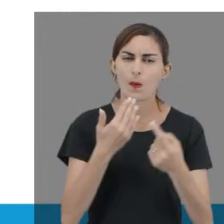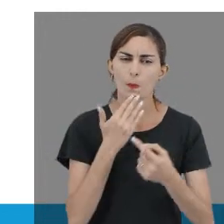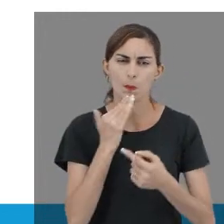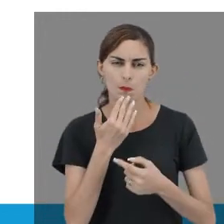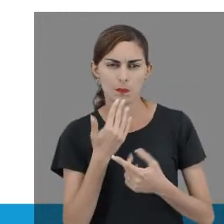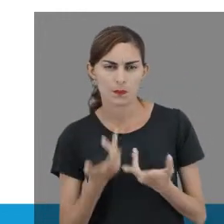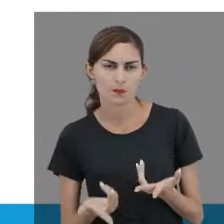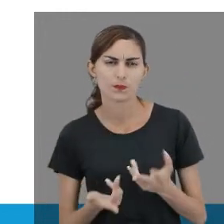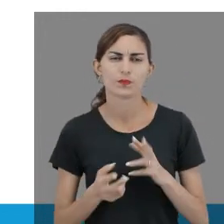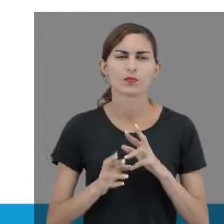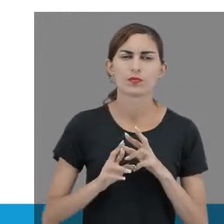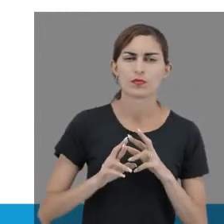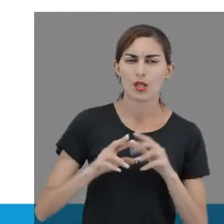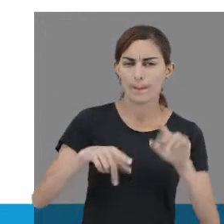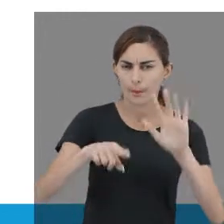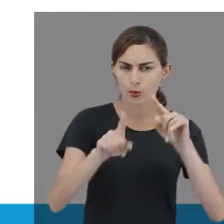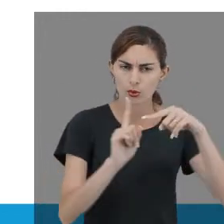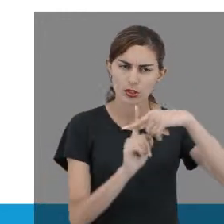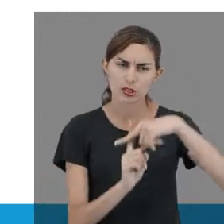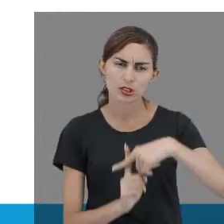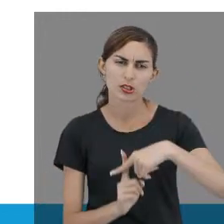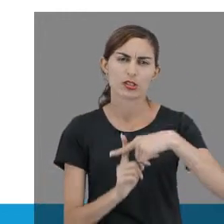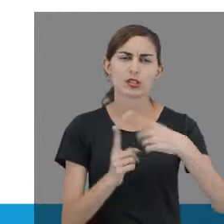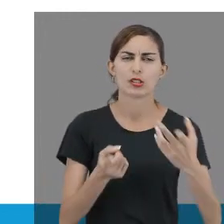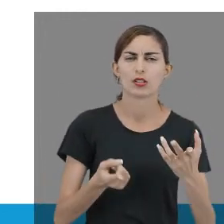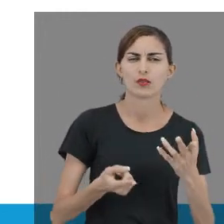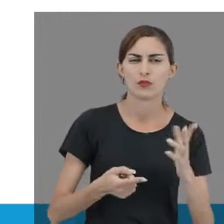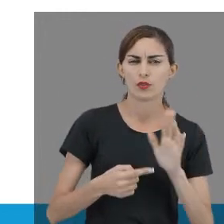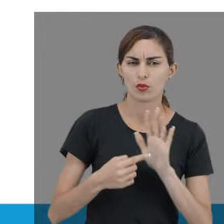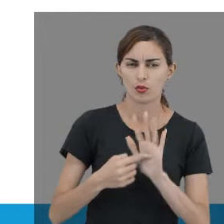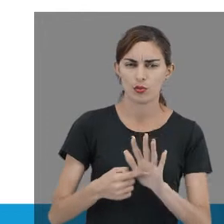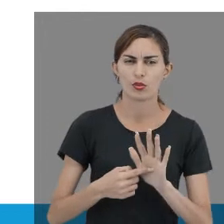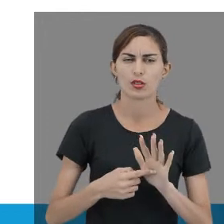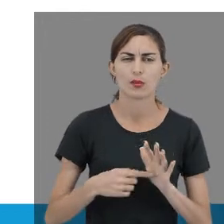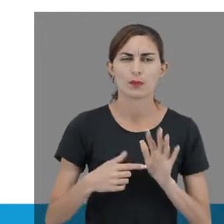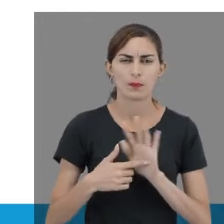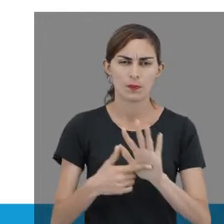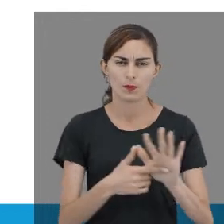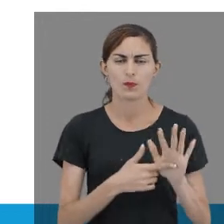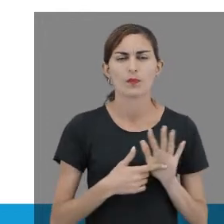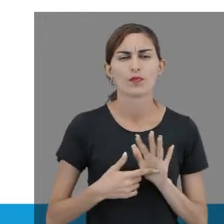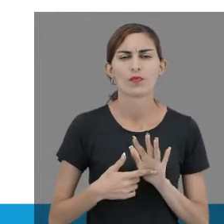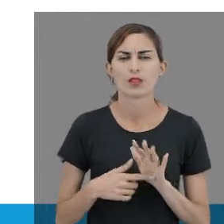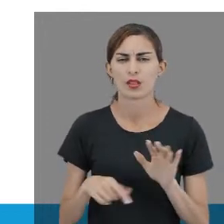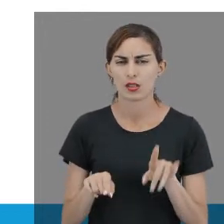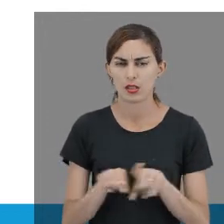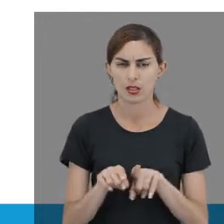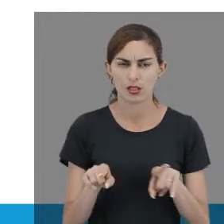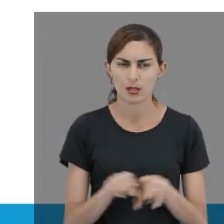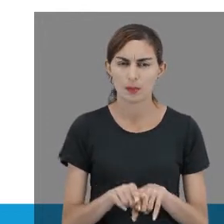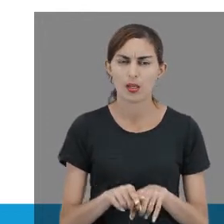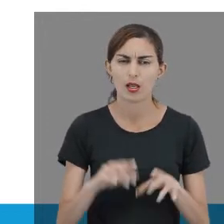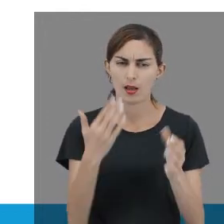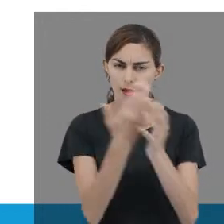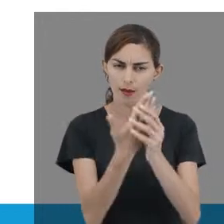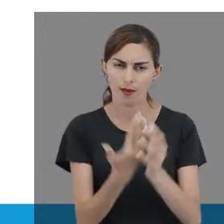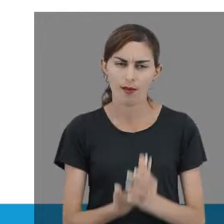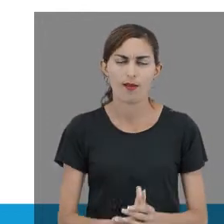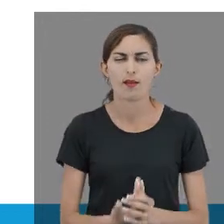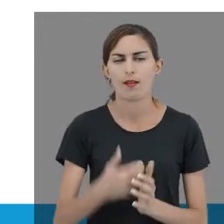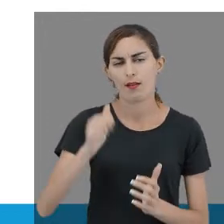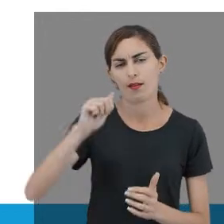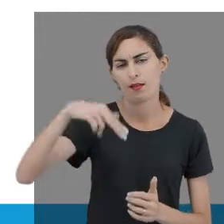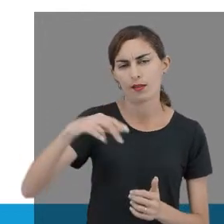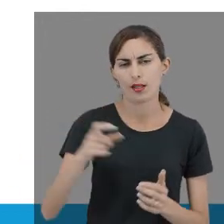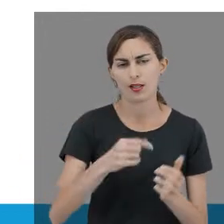desproporção craniofacial, malformação articular, resultados positivos, o relato de mancha vermelha na mãe. inclusive considerando